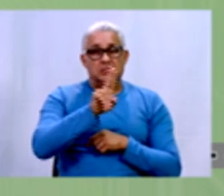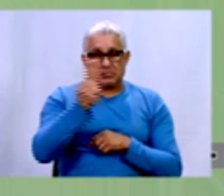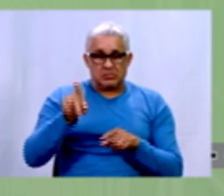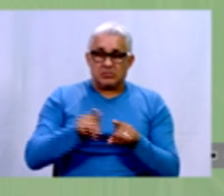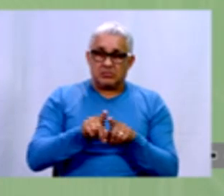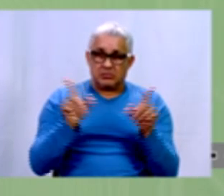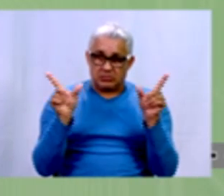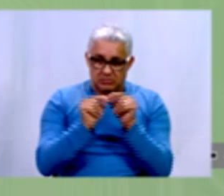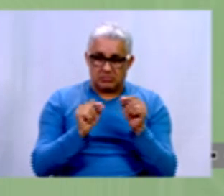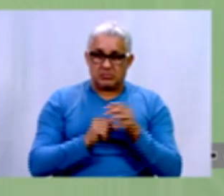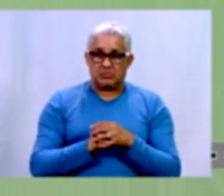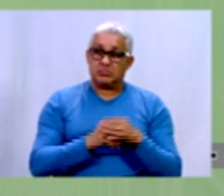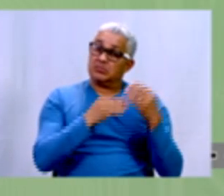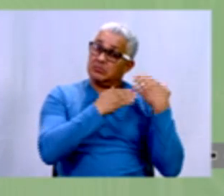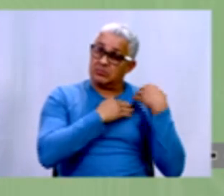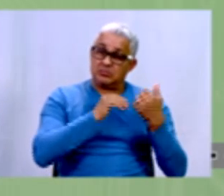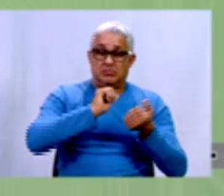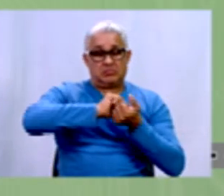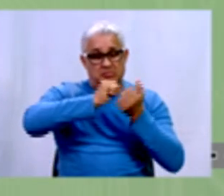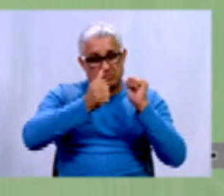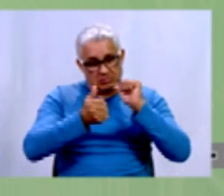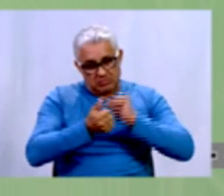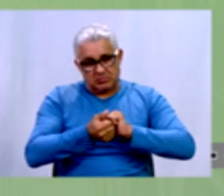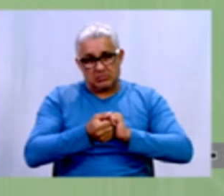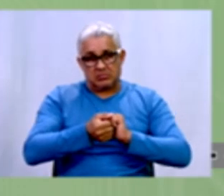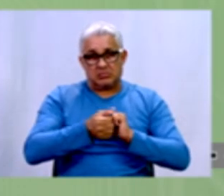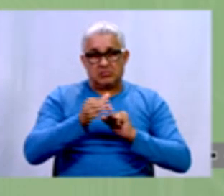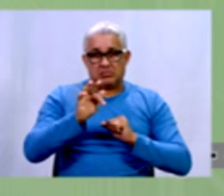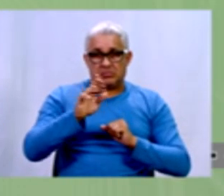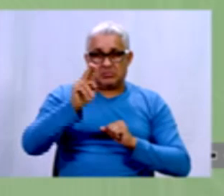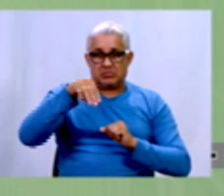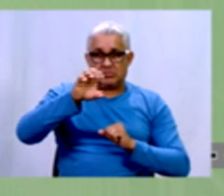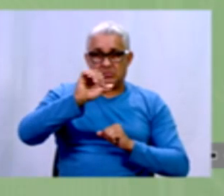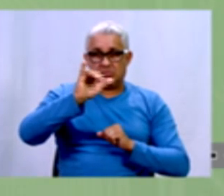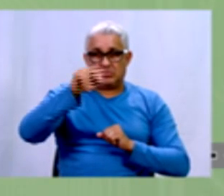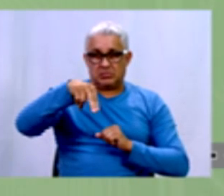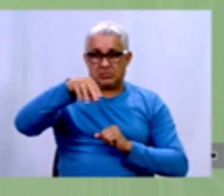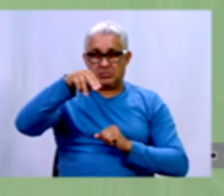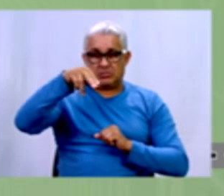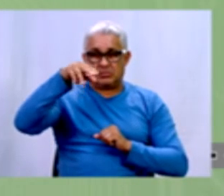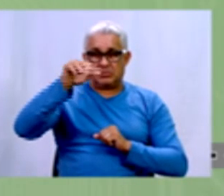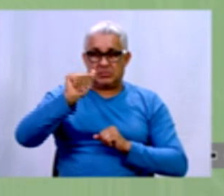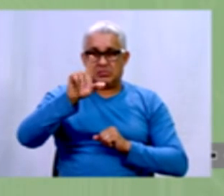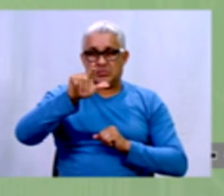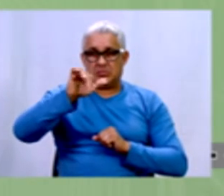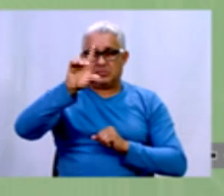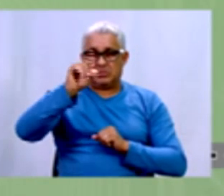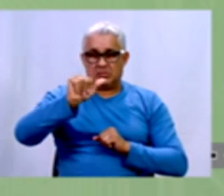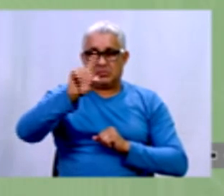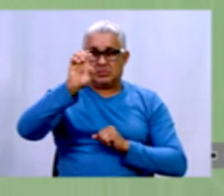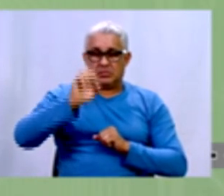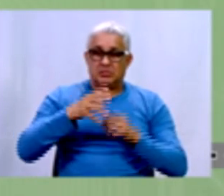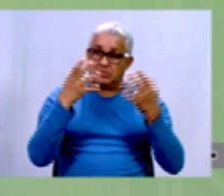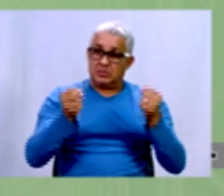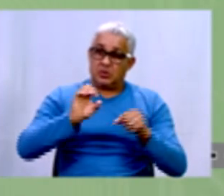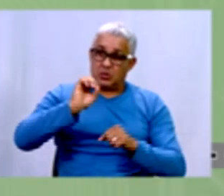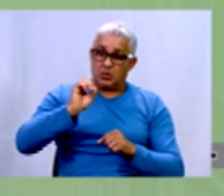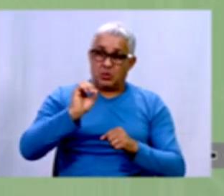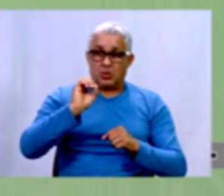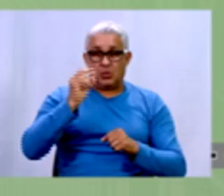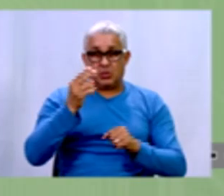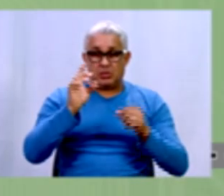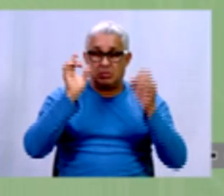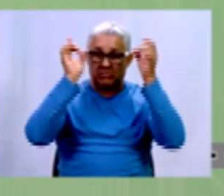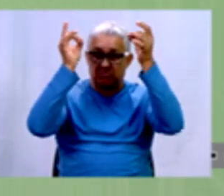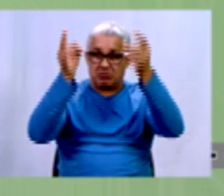Ele também é responsável por ajustar as funcionalidades e prioridades e aceita ou rejeita o resultado dos